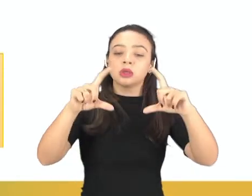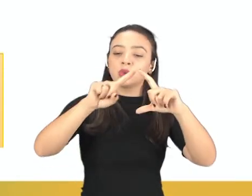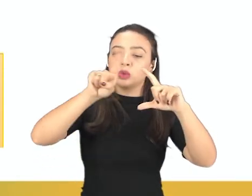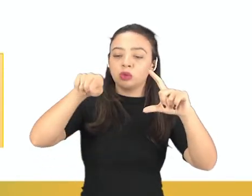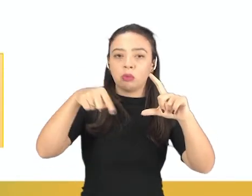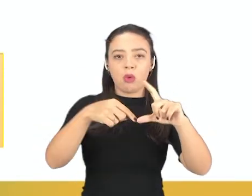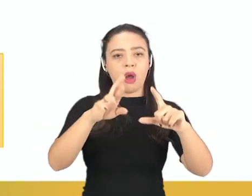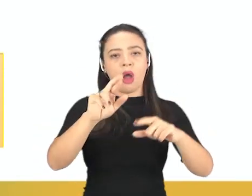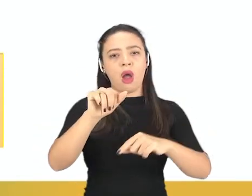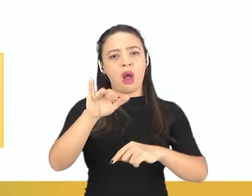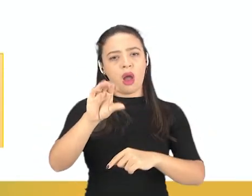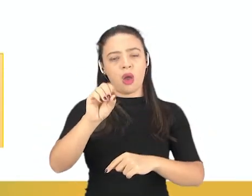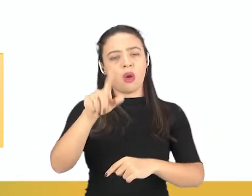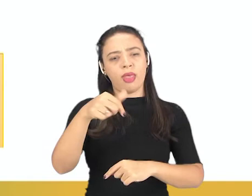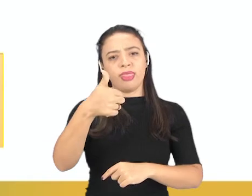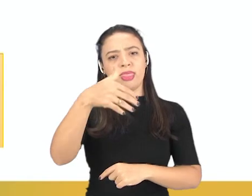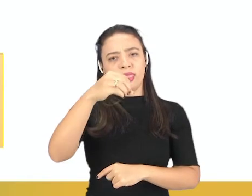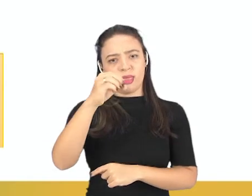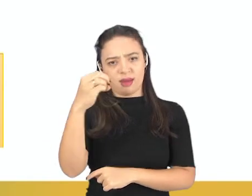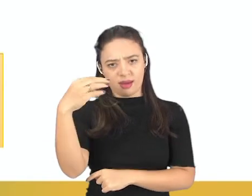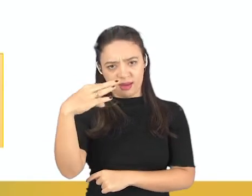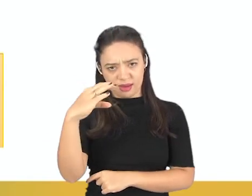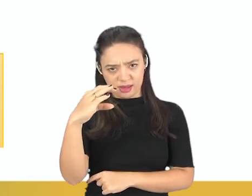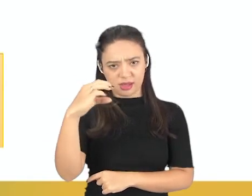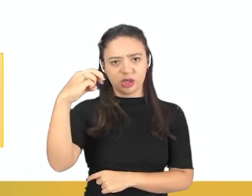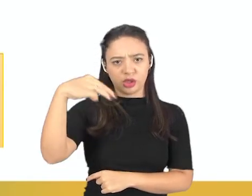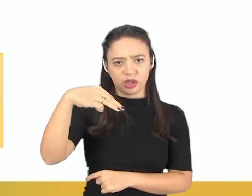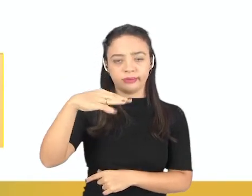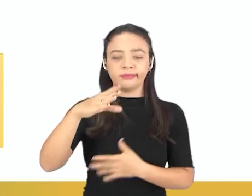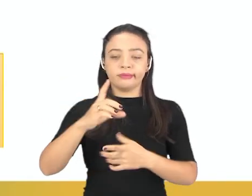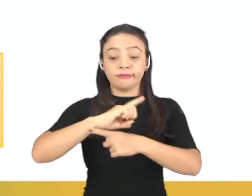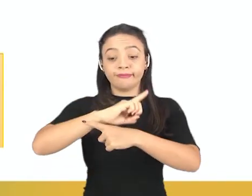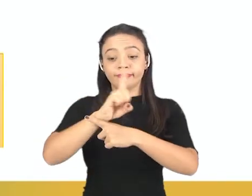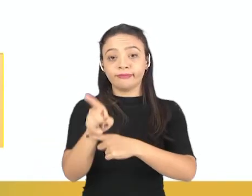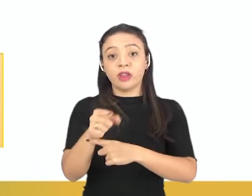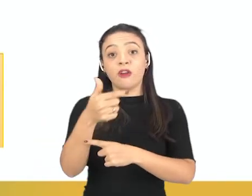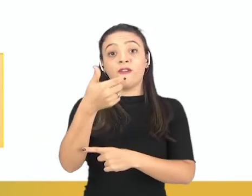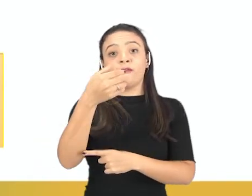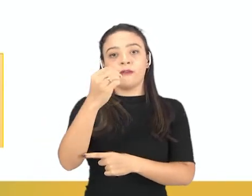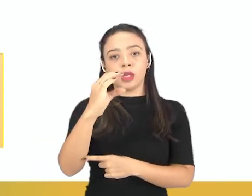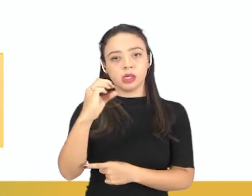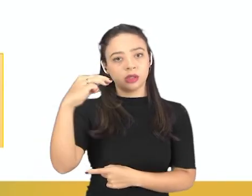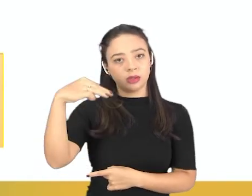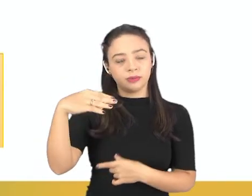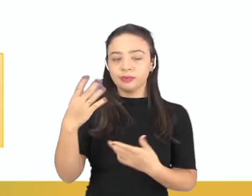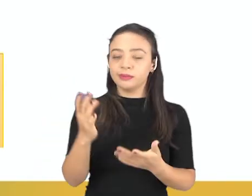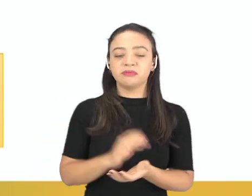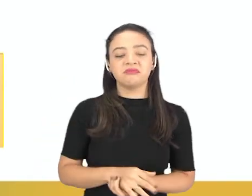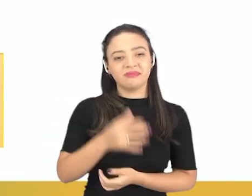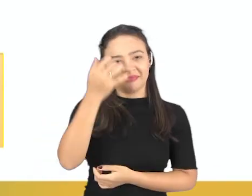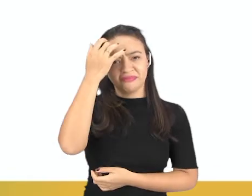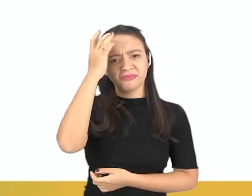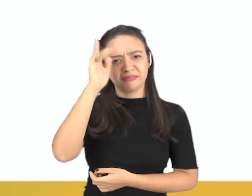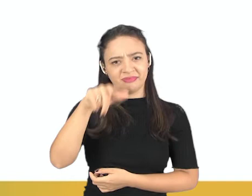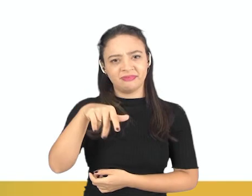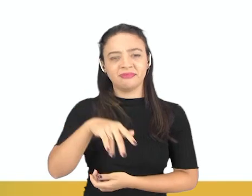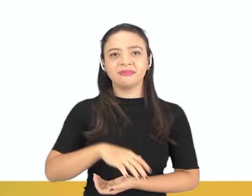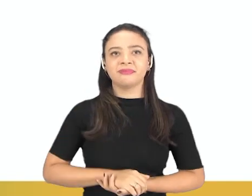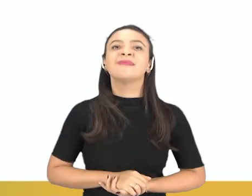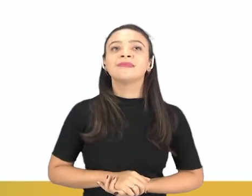de um ciclo mede 10 cm o seu diâmetro vai ser 20 centímetros e assim por diante bem simples